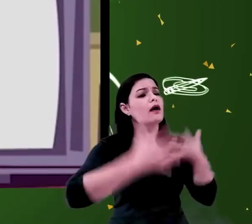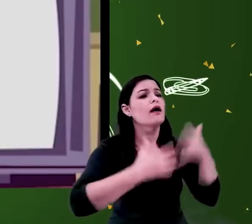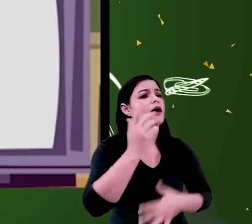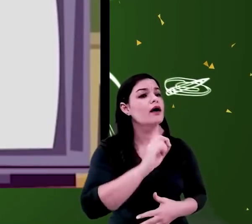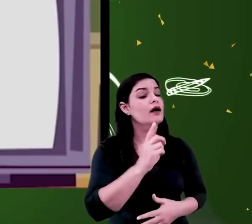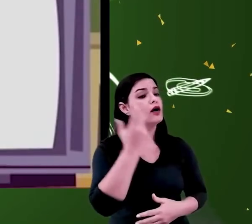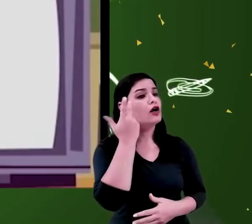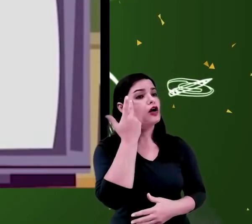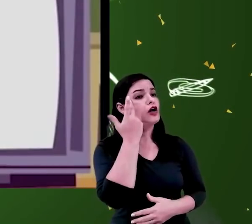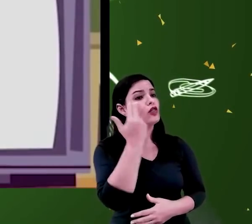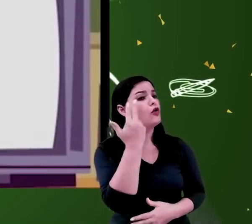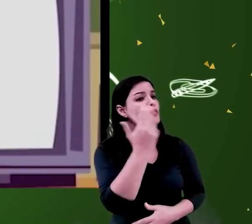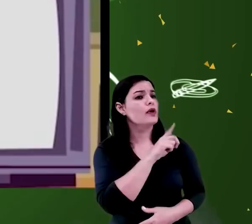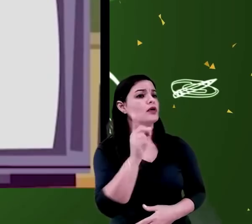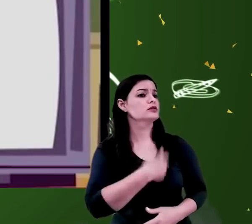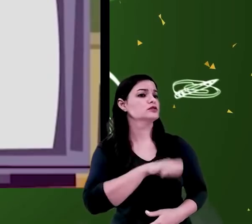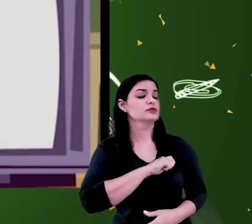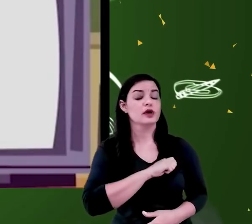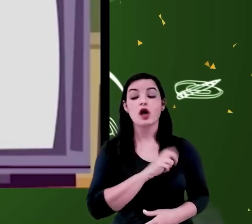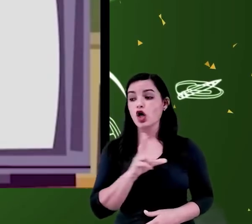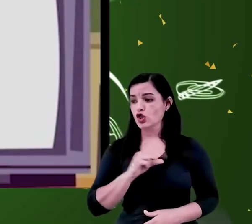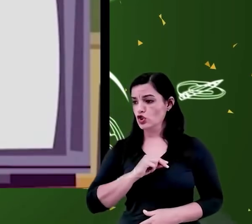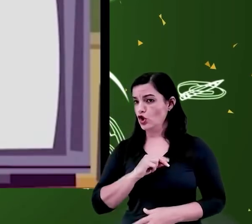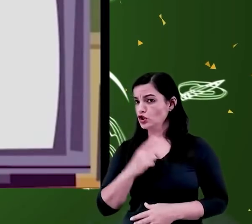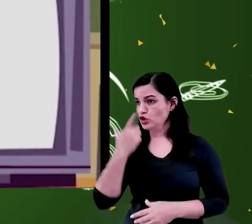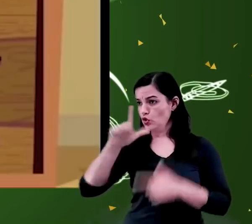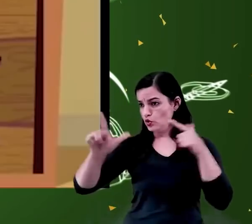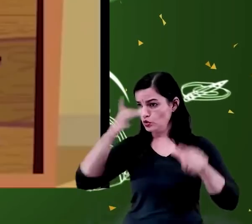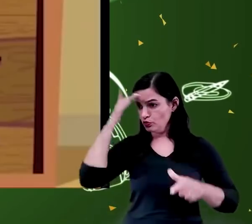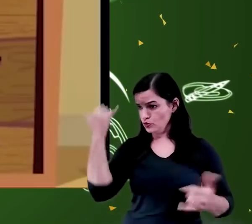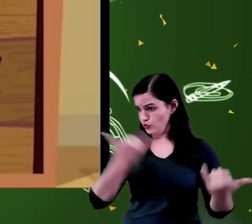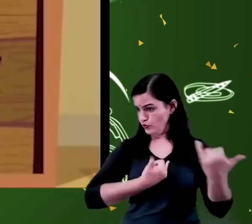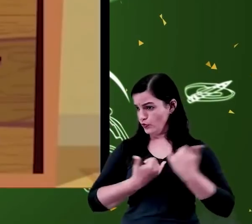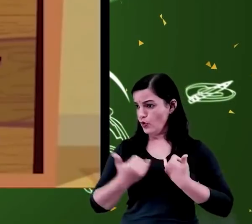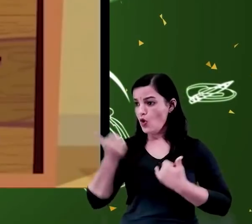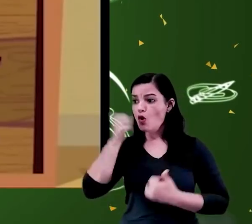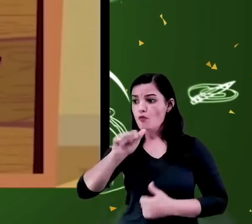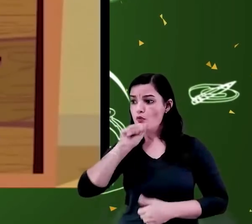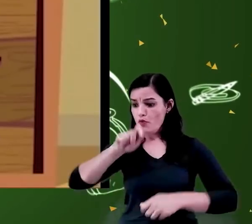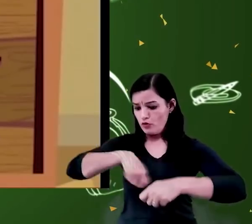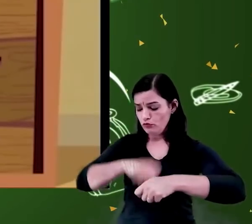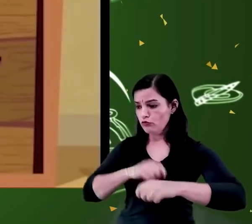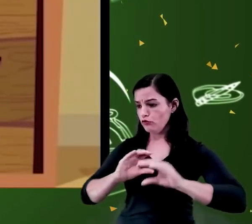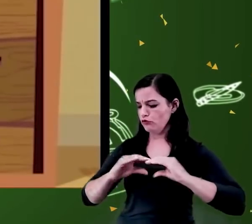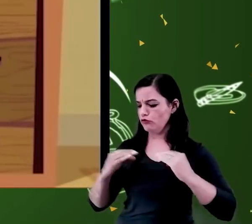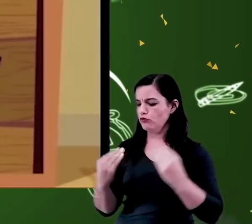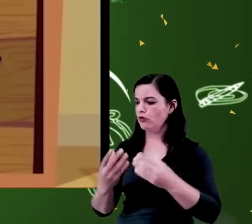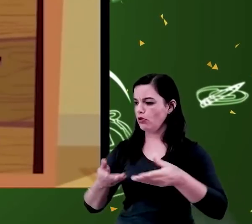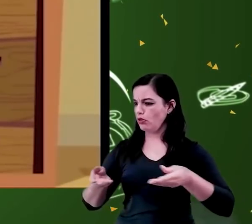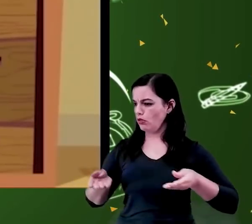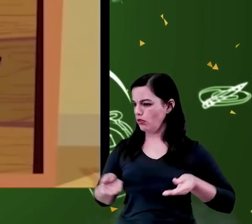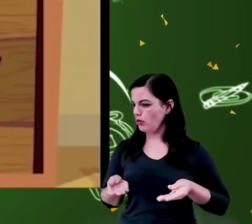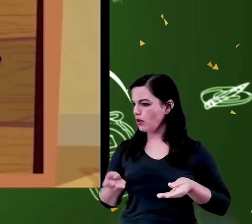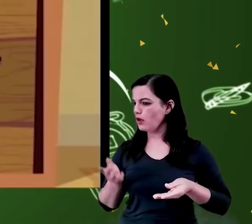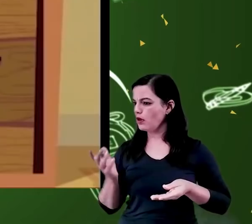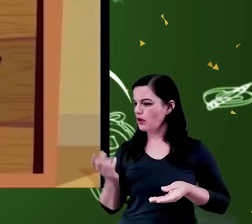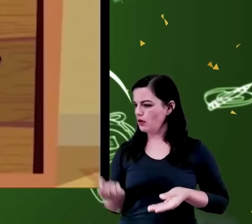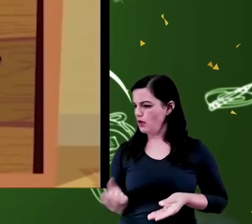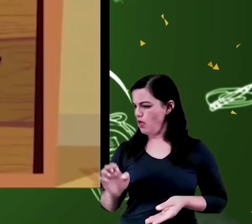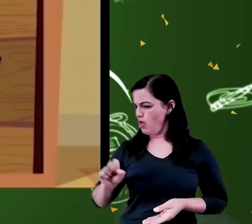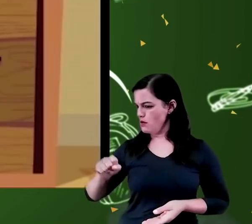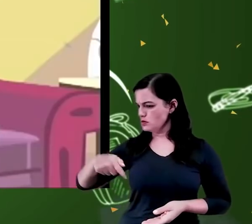que tu madre hace una torta exquisita. Sim, muito esquisita. Muito